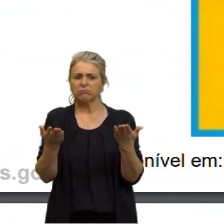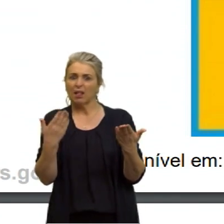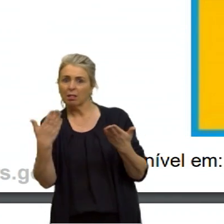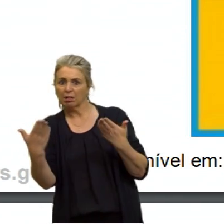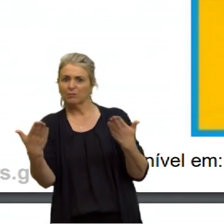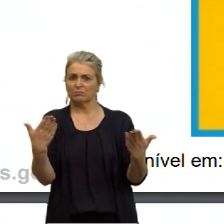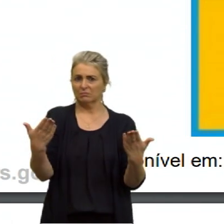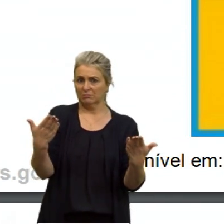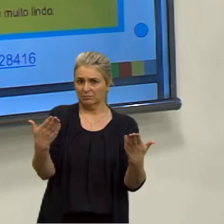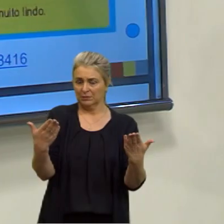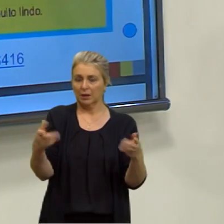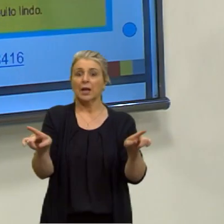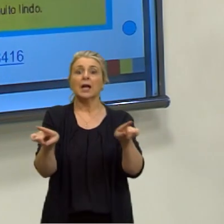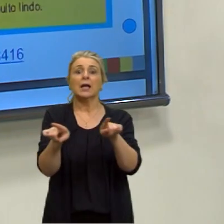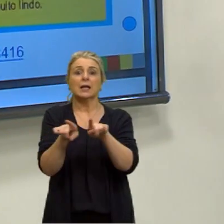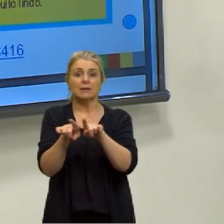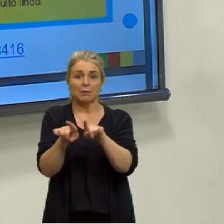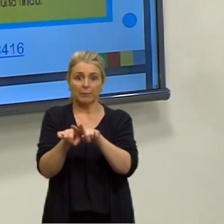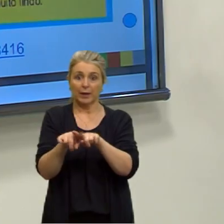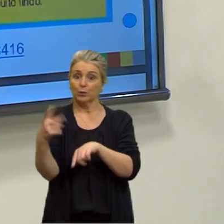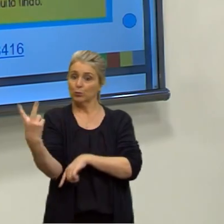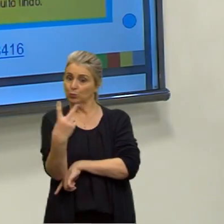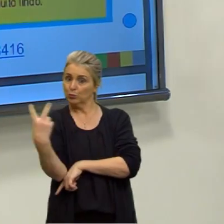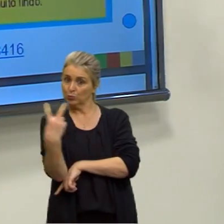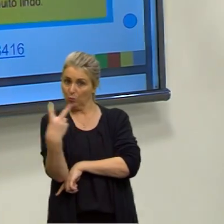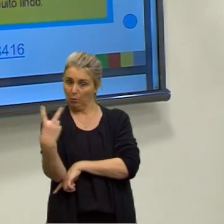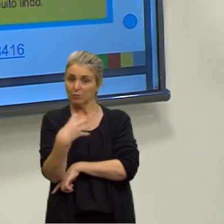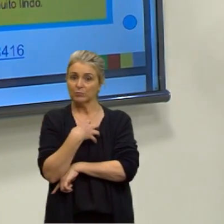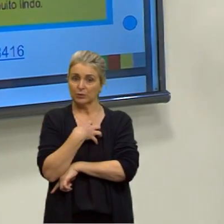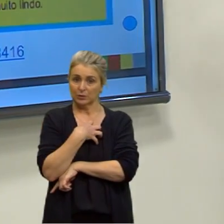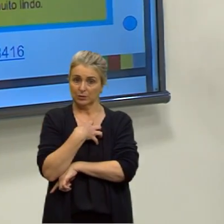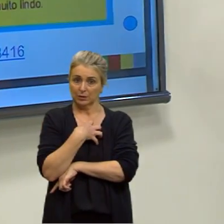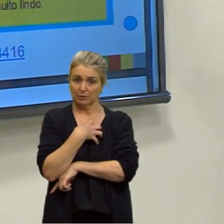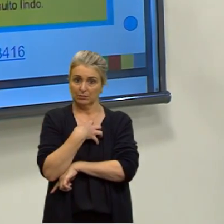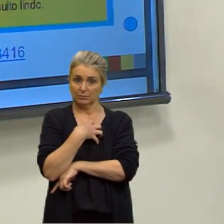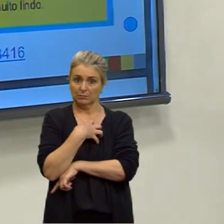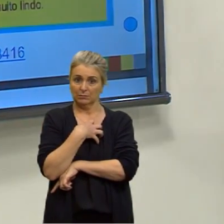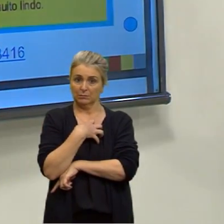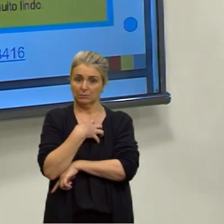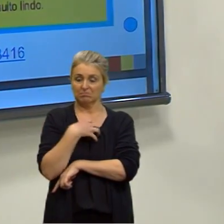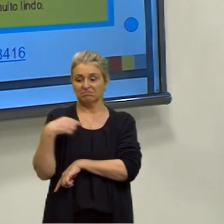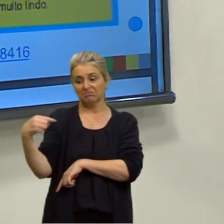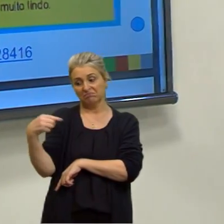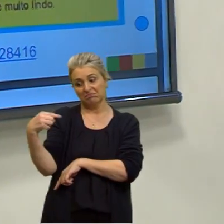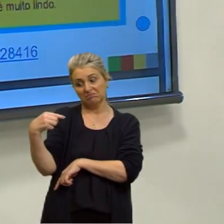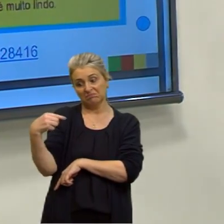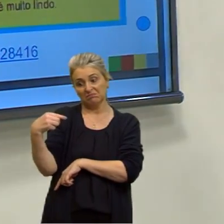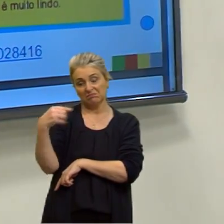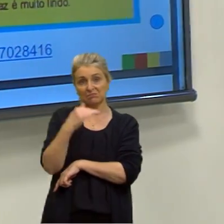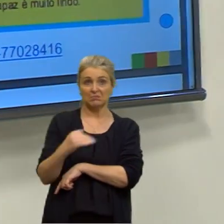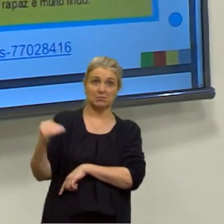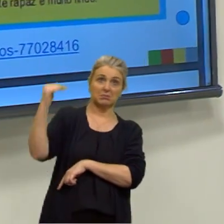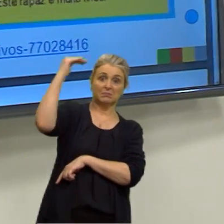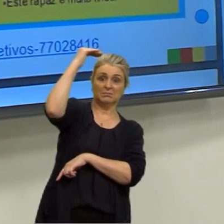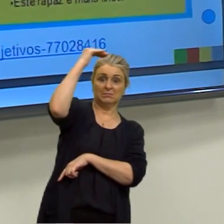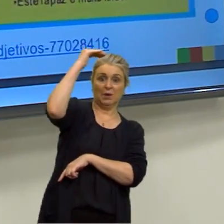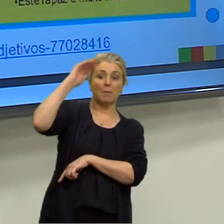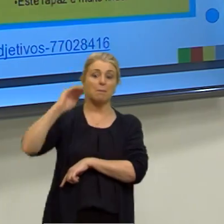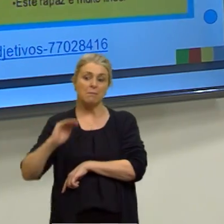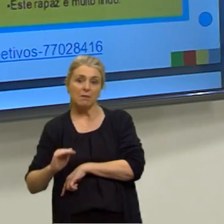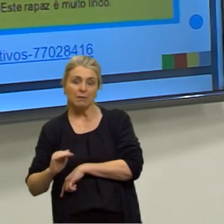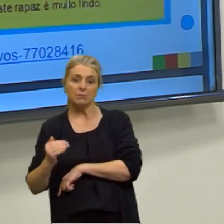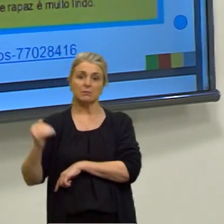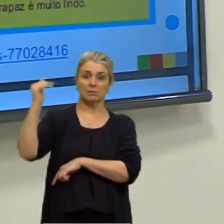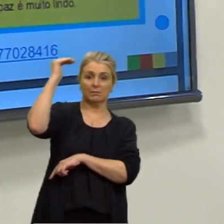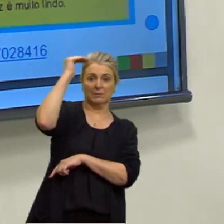também vai acontecer de duas formas de inferioridade ou de superioridade como é que a gente